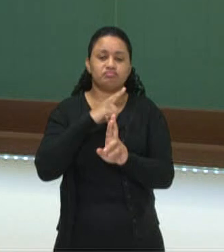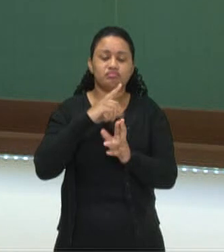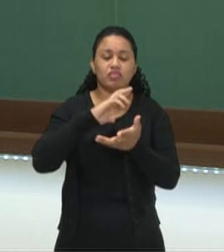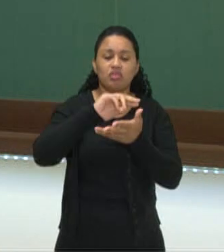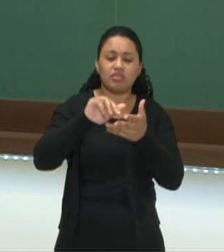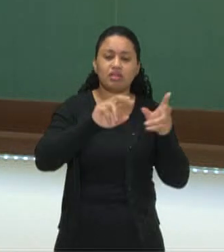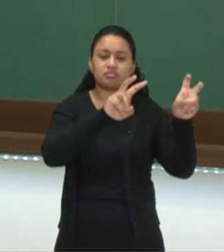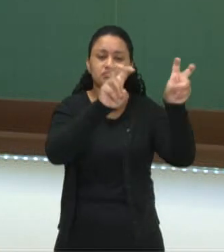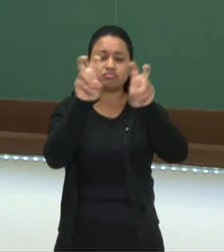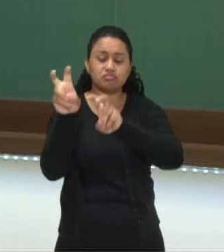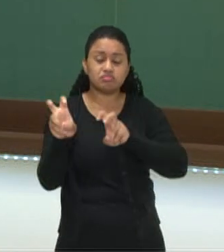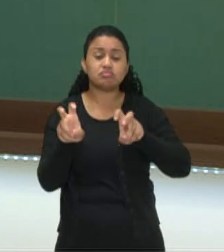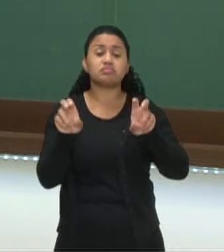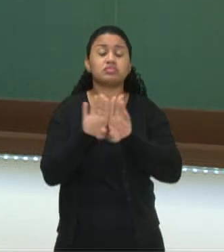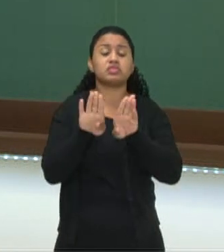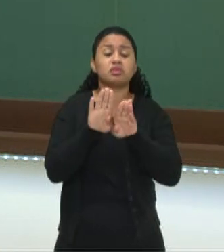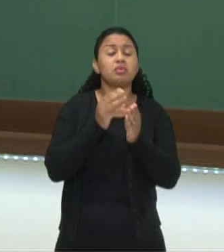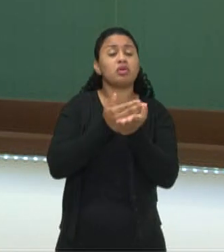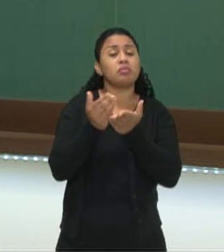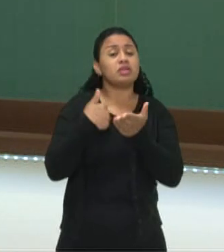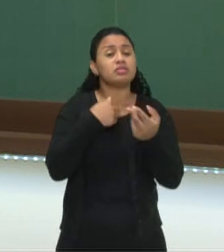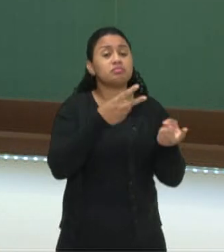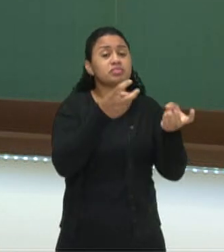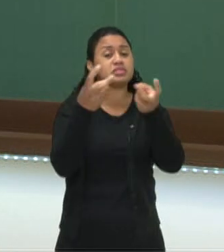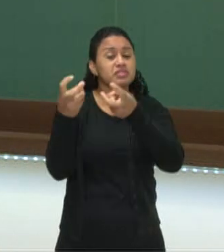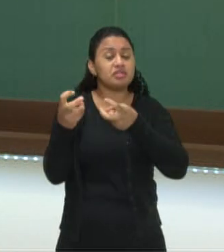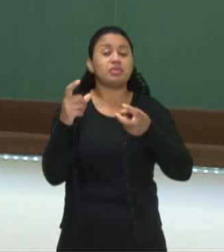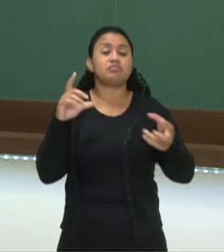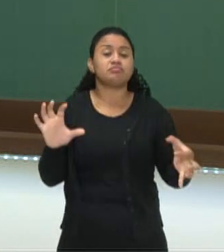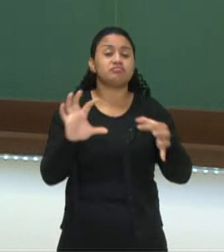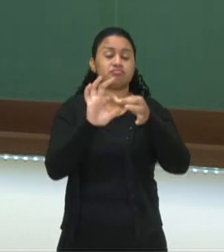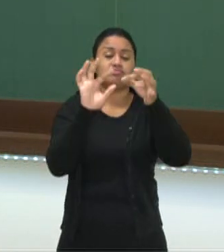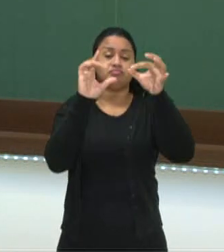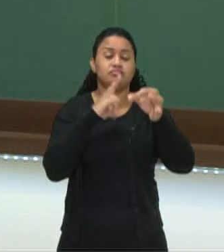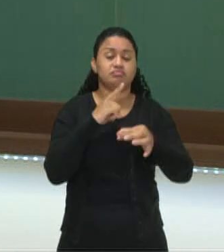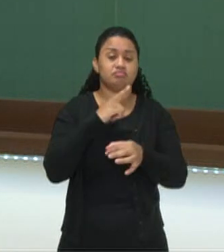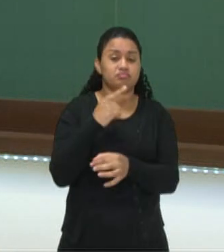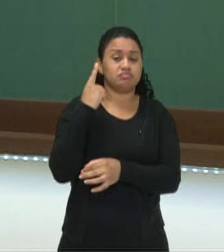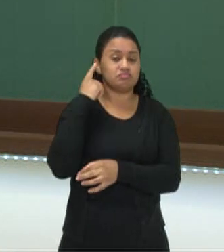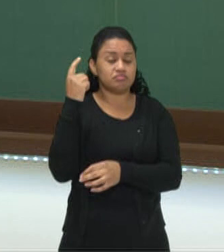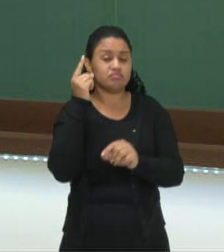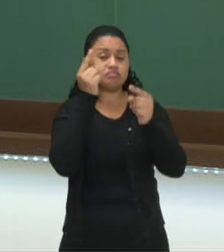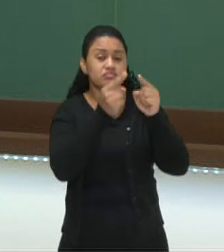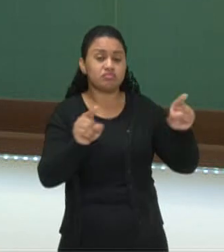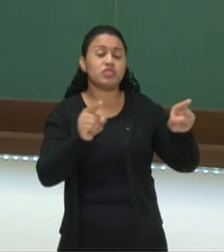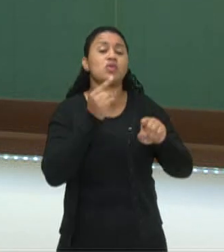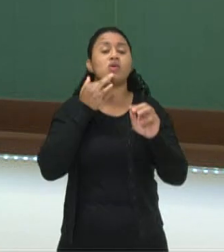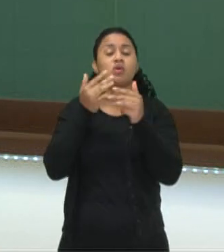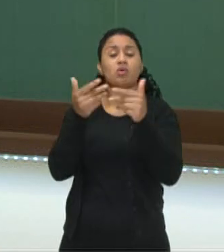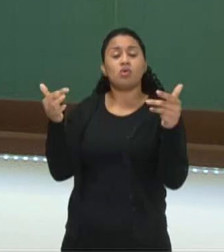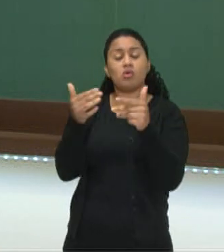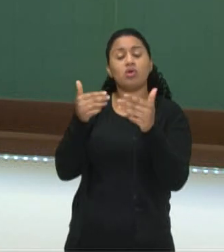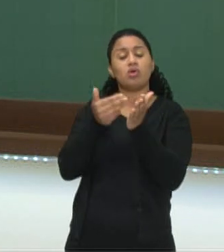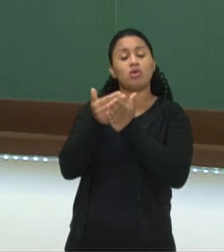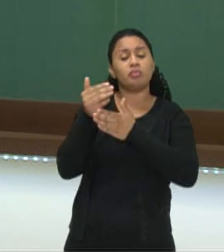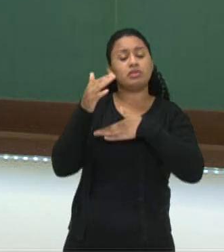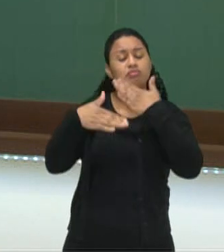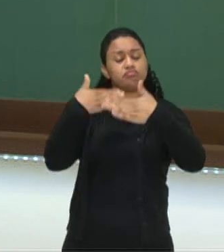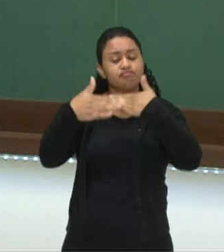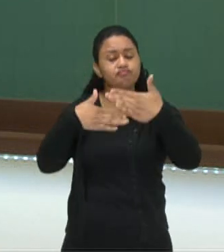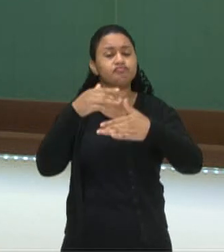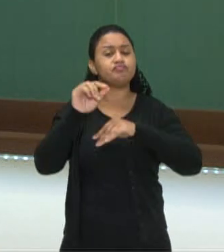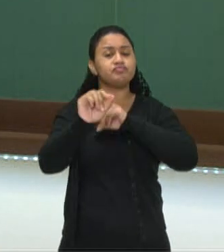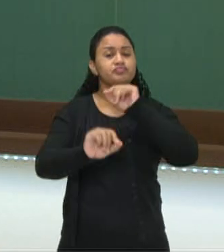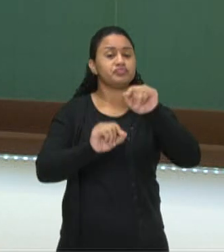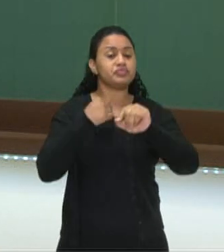vários temas, e ele também começa a enxergar essa ligação exatamente do som com a cor, e começa a fazer um processamento, aquela